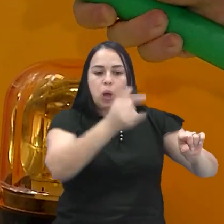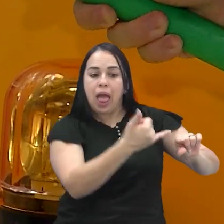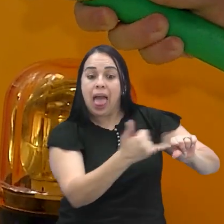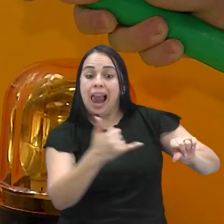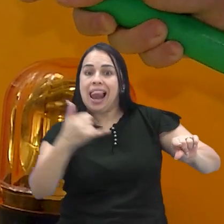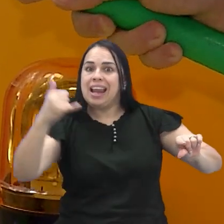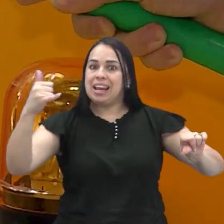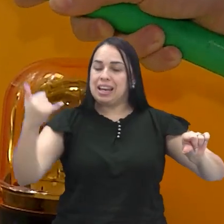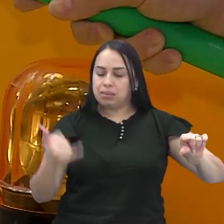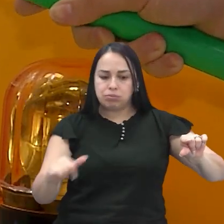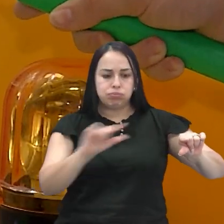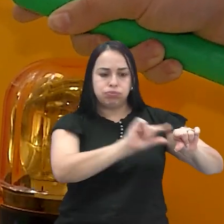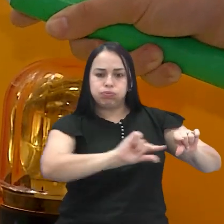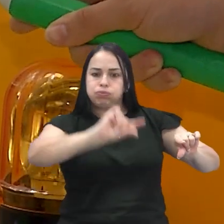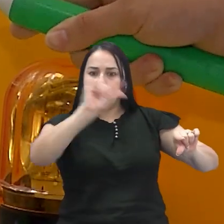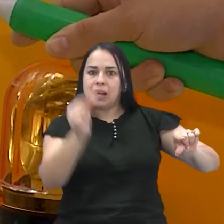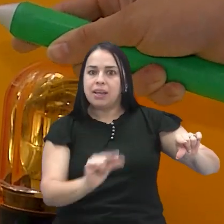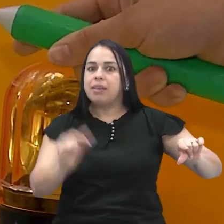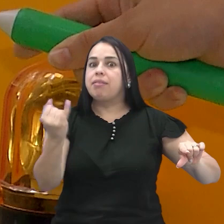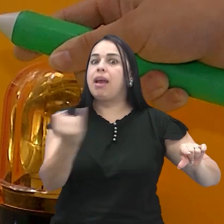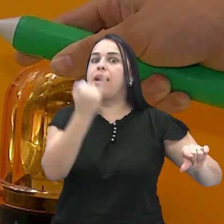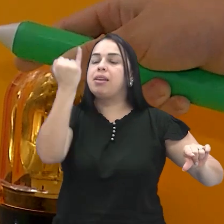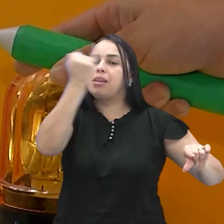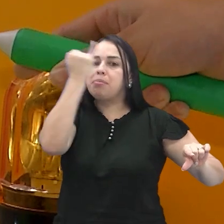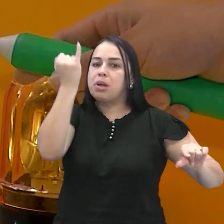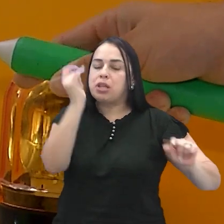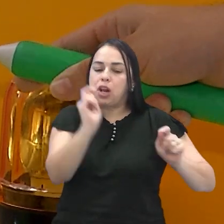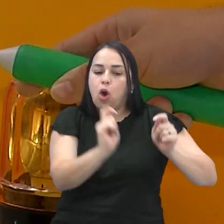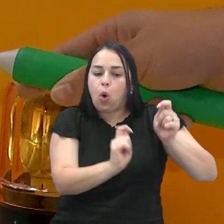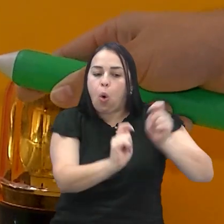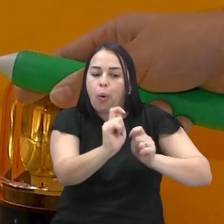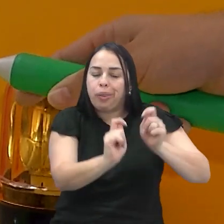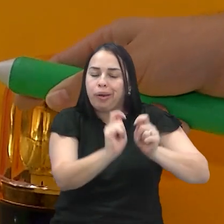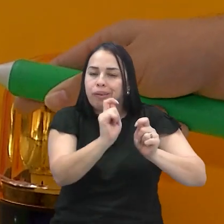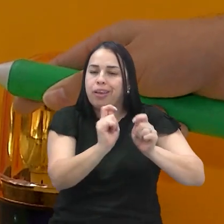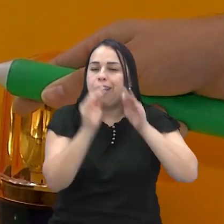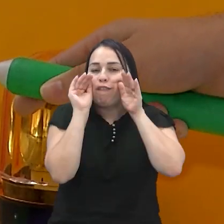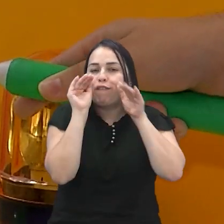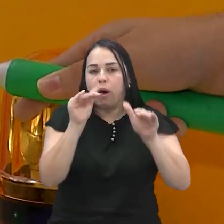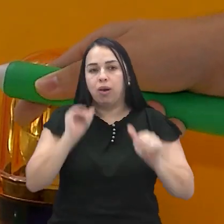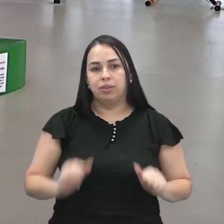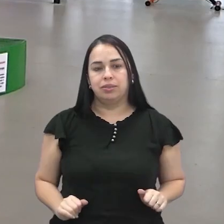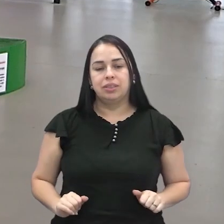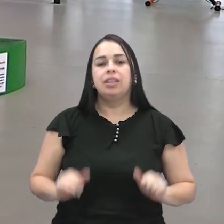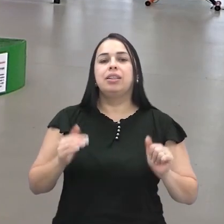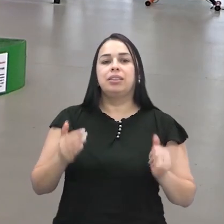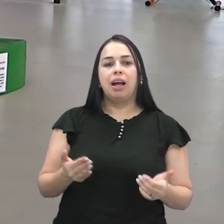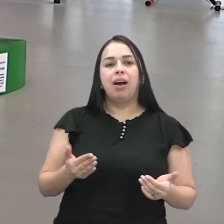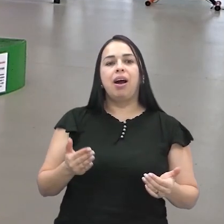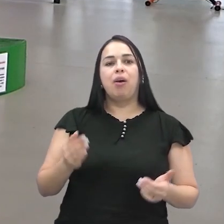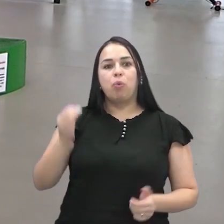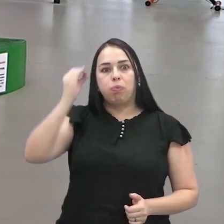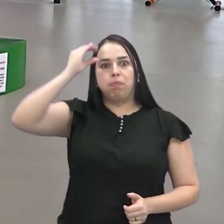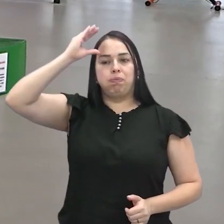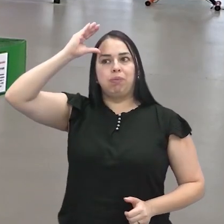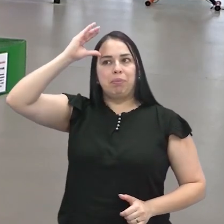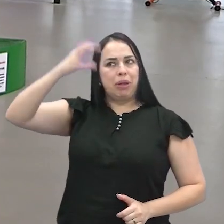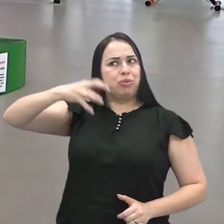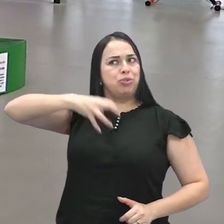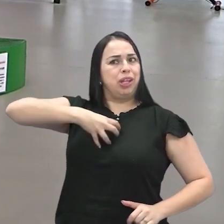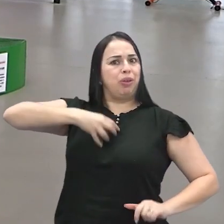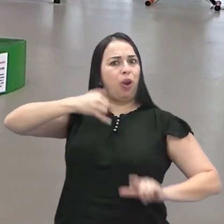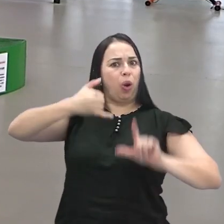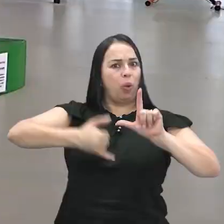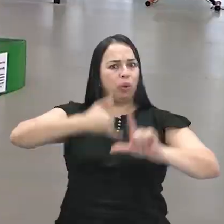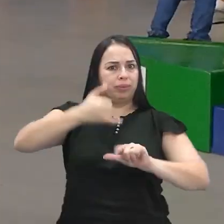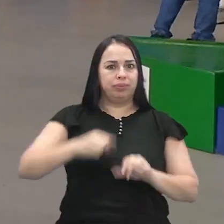sobre circuitos elétricos, condutividade e a importância do controle e precisão. Atividade que deixa o conhecimento